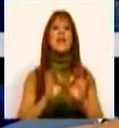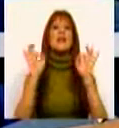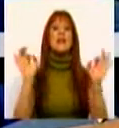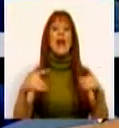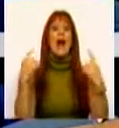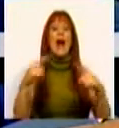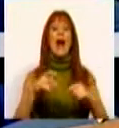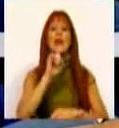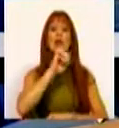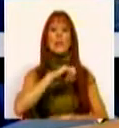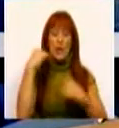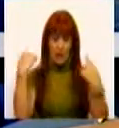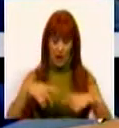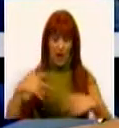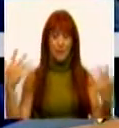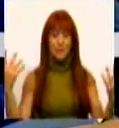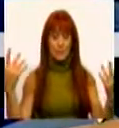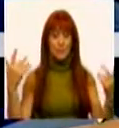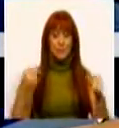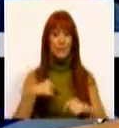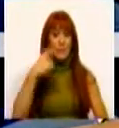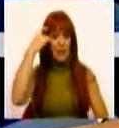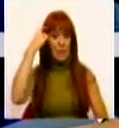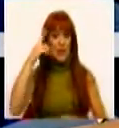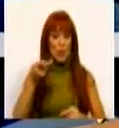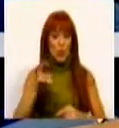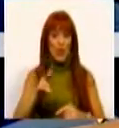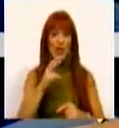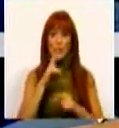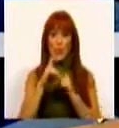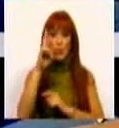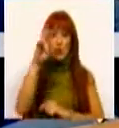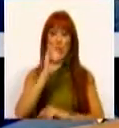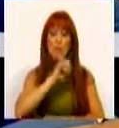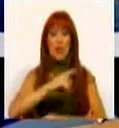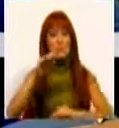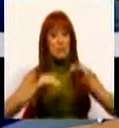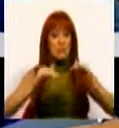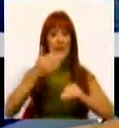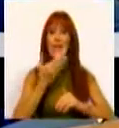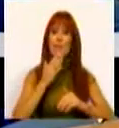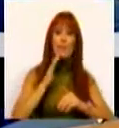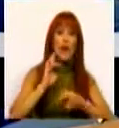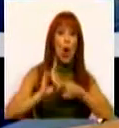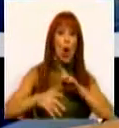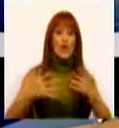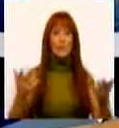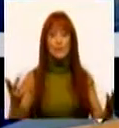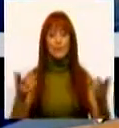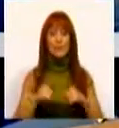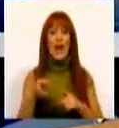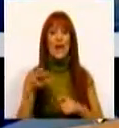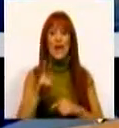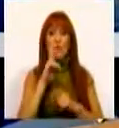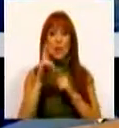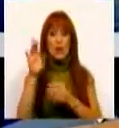que existe disponibilidade para considerar uma taxa de juro que possa variar consoante aquilo que seja a taxa